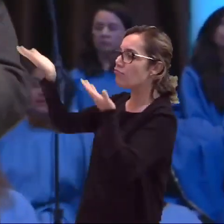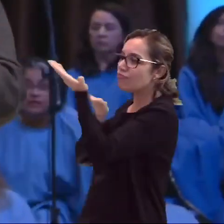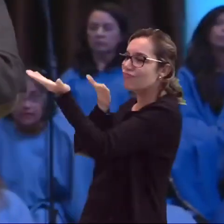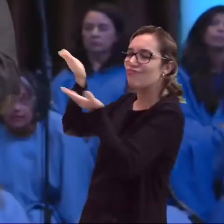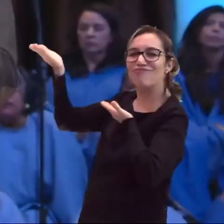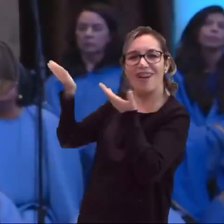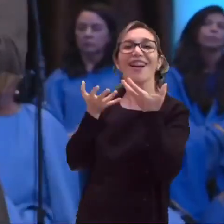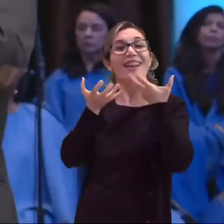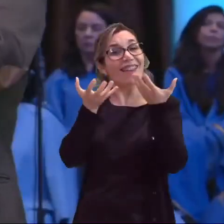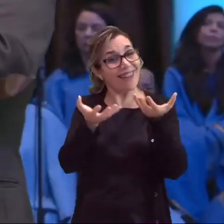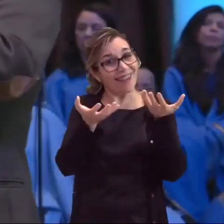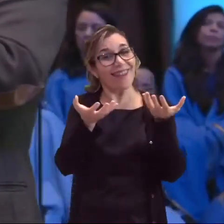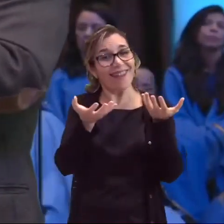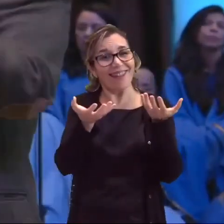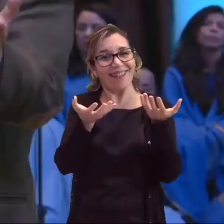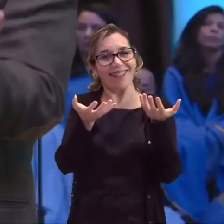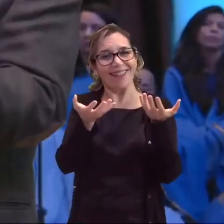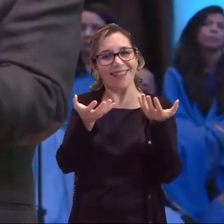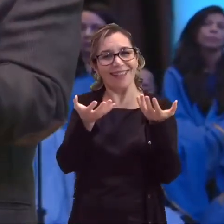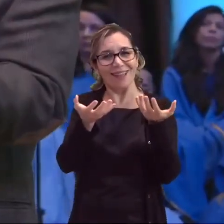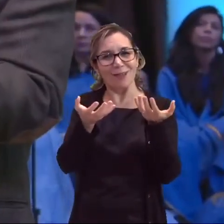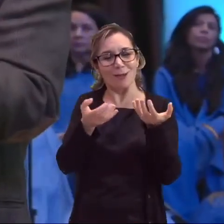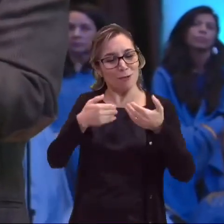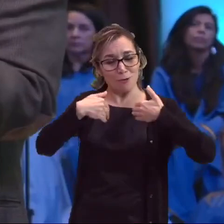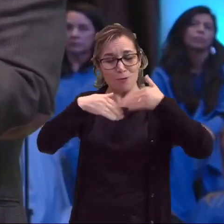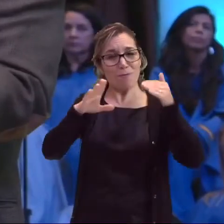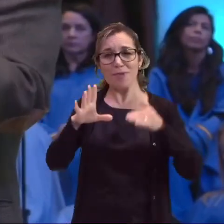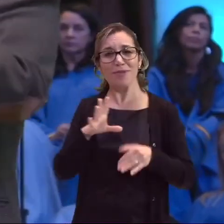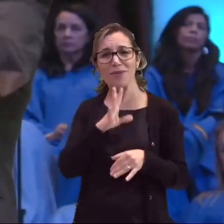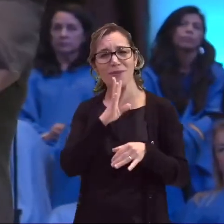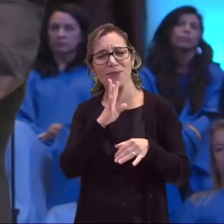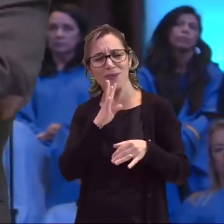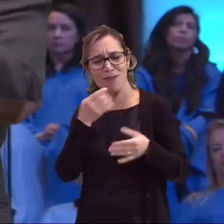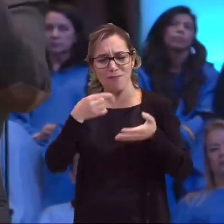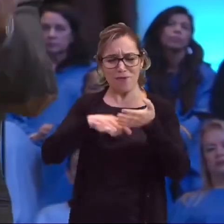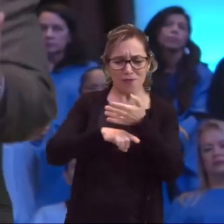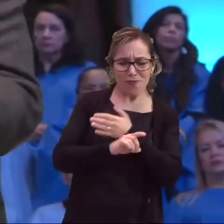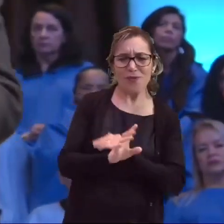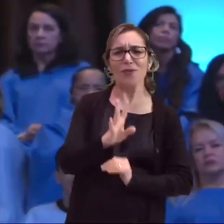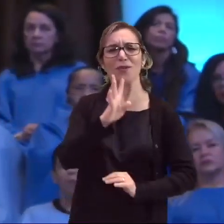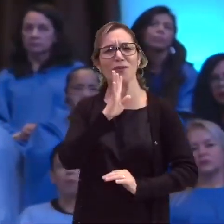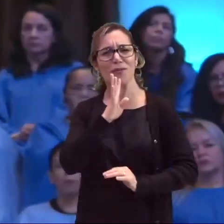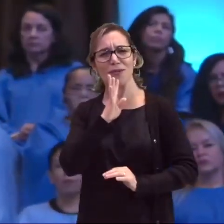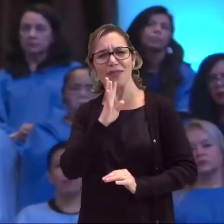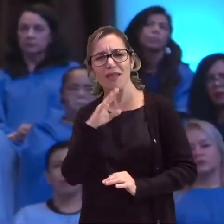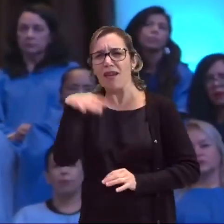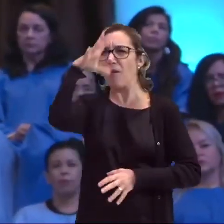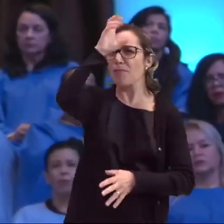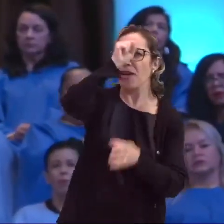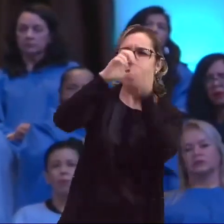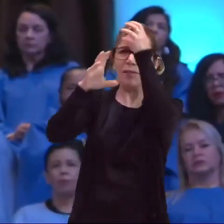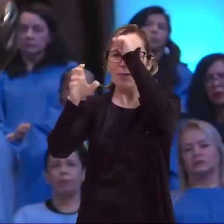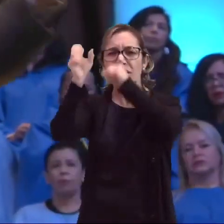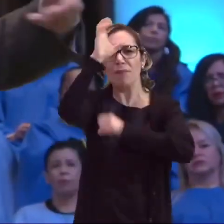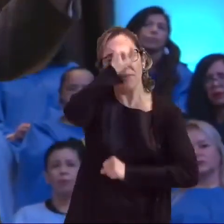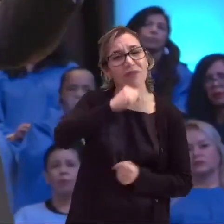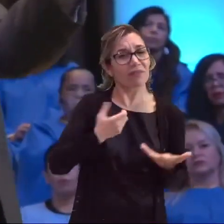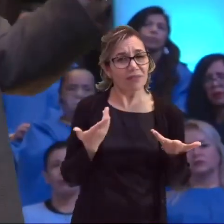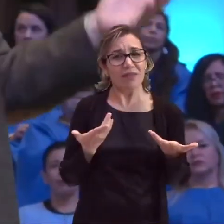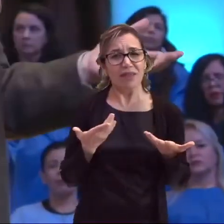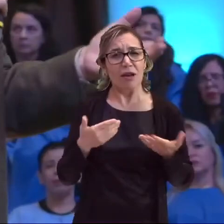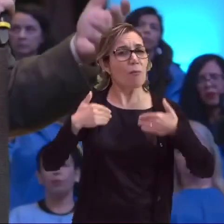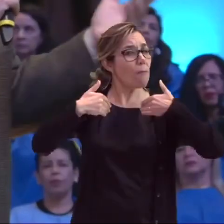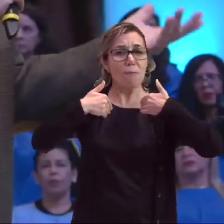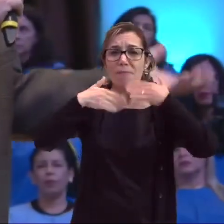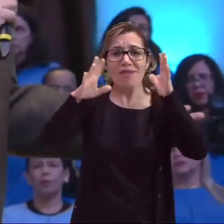e a gente vai descobrir coisas tremendo foi ali naquela intimidade com Deus que eu tive as